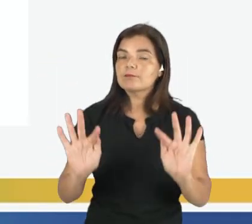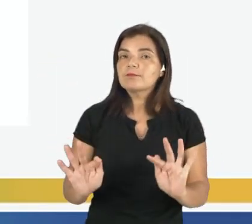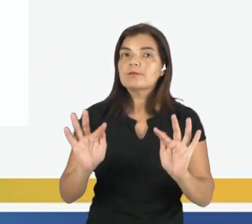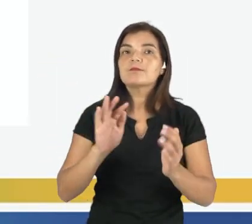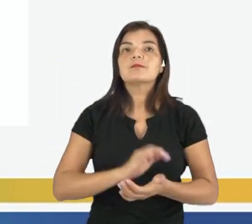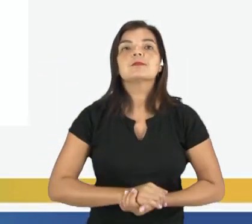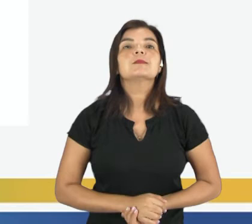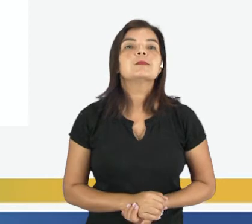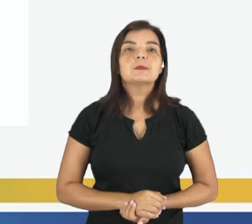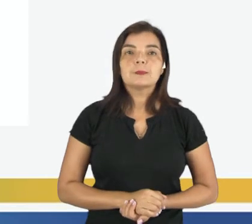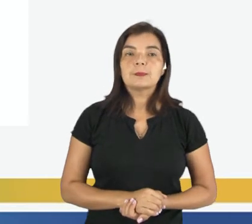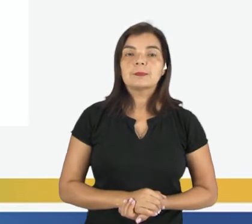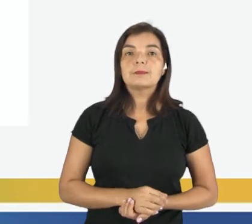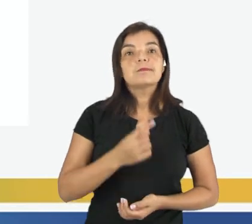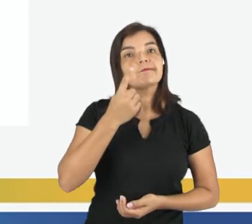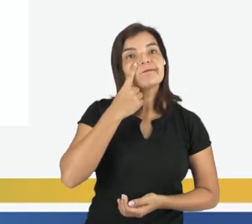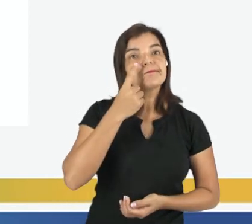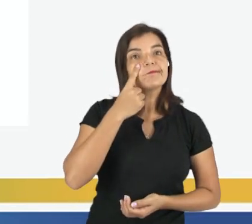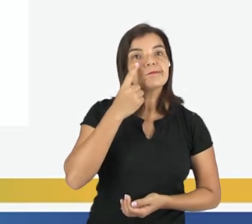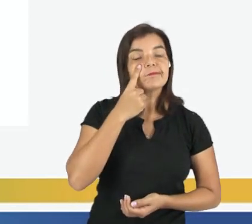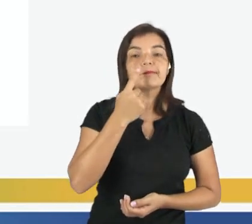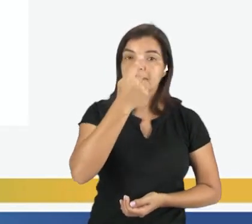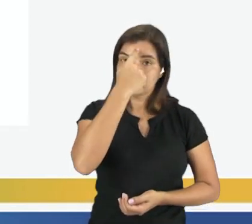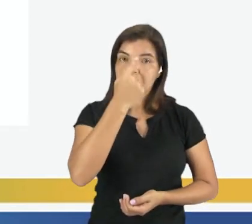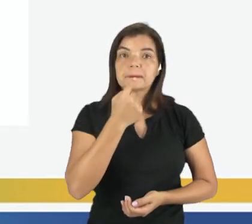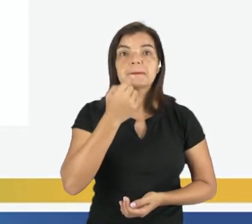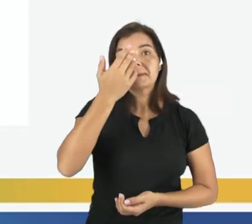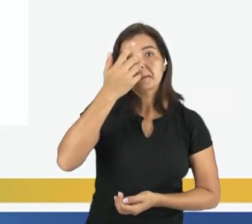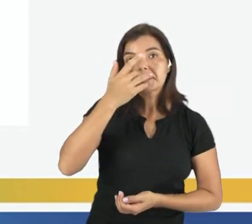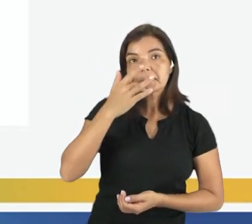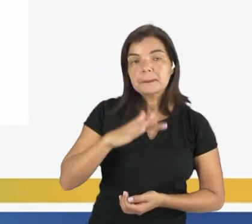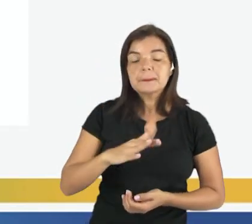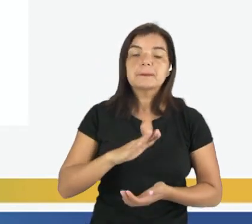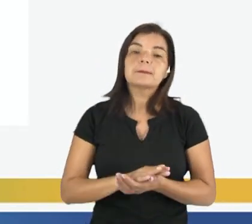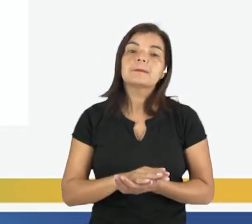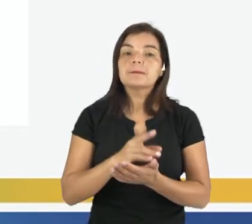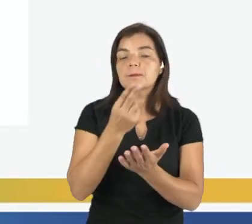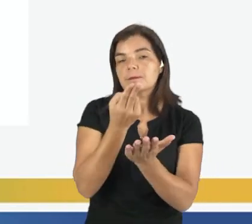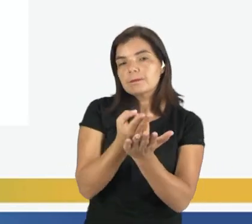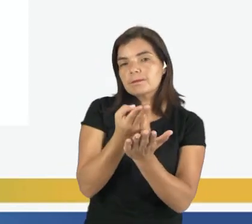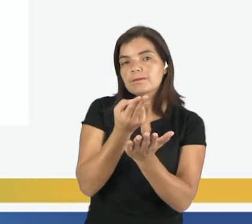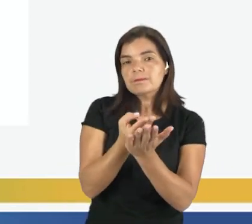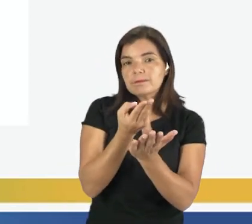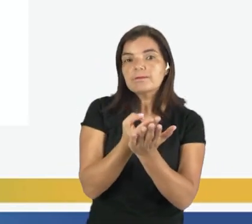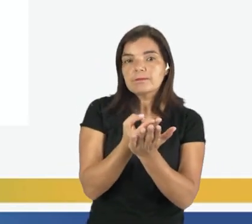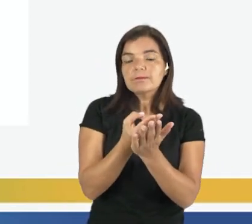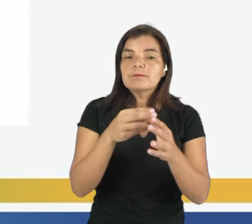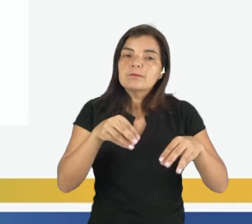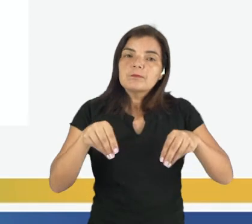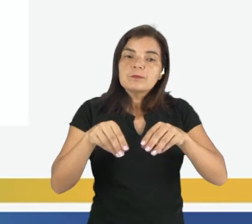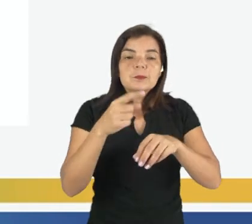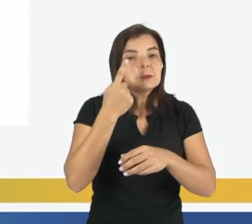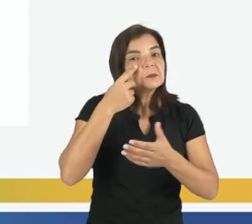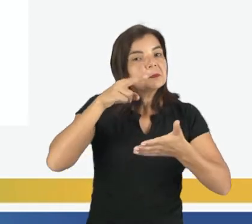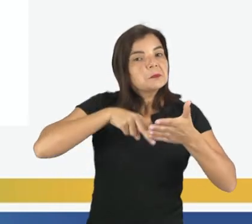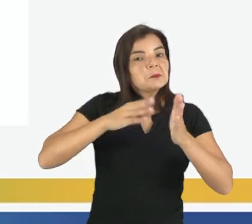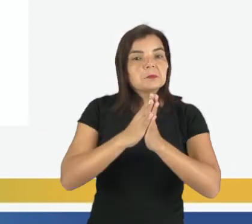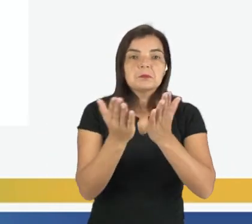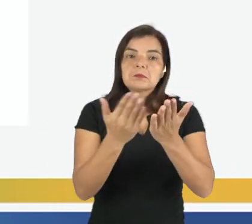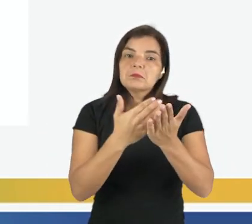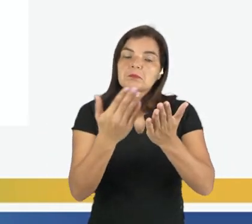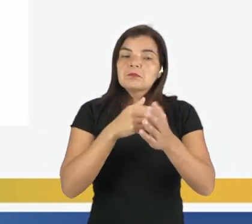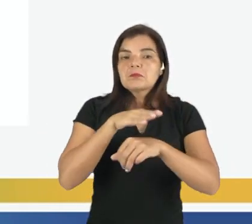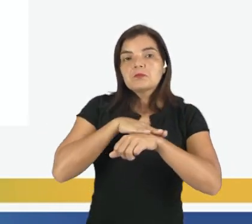cortada a imagem aí. E a gente vê imagem também de crianças deitadas no chão, né, olhando um livro,